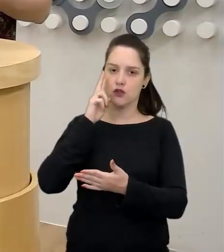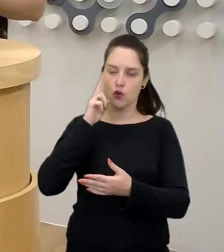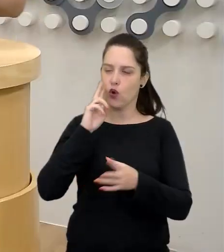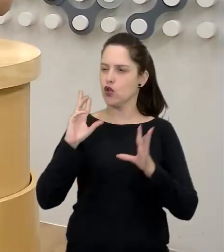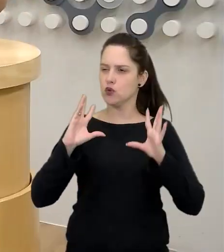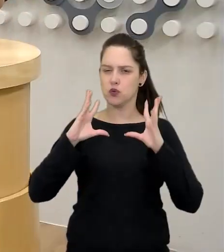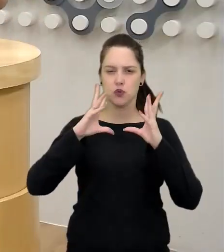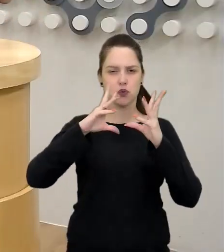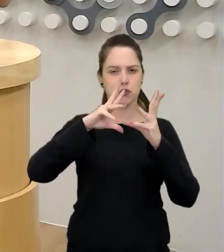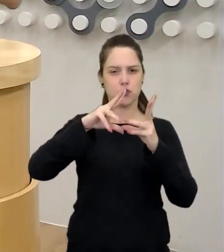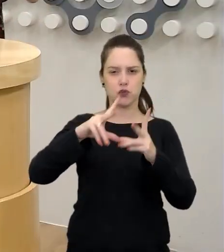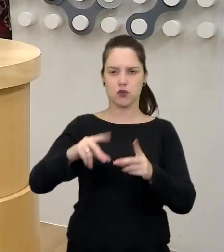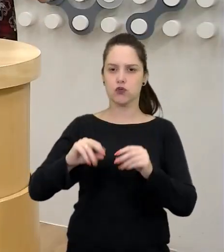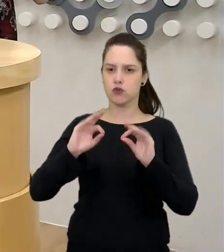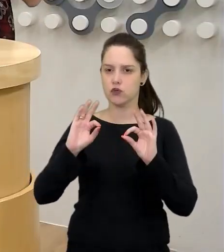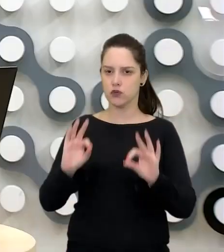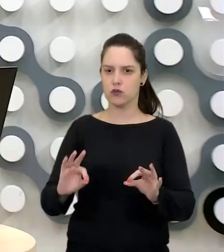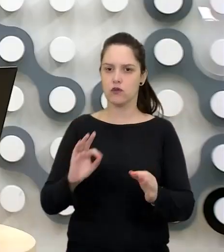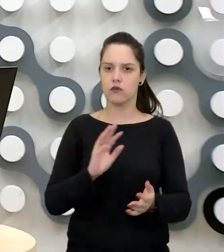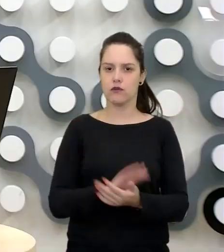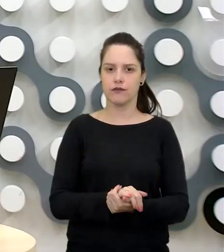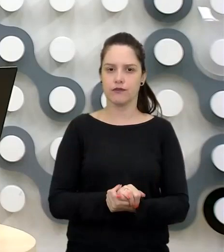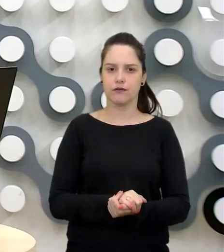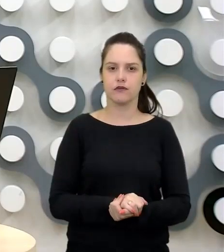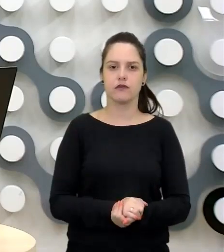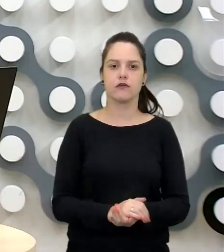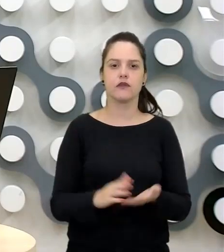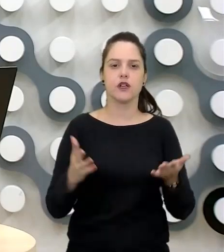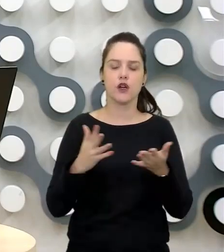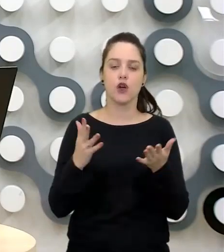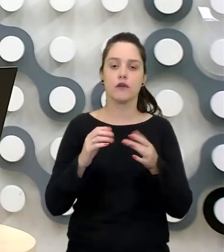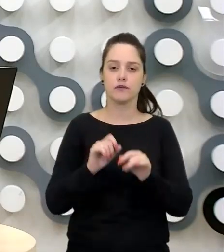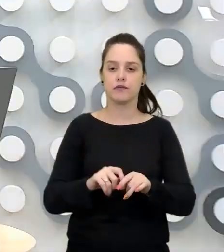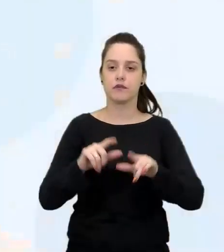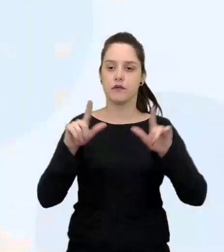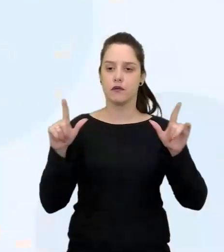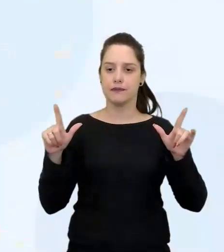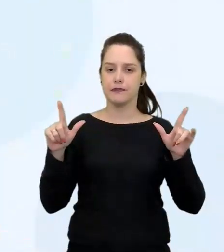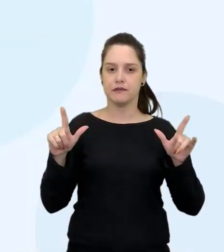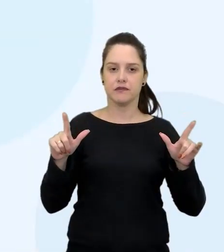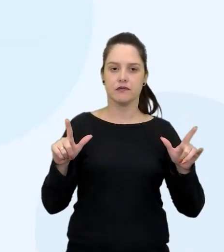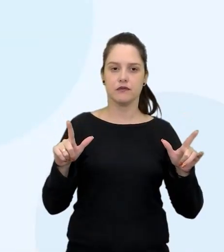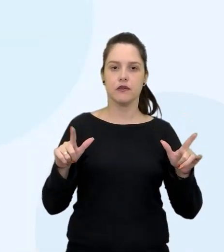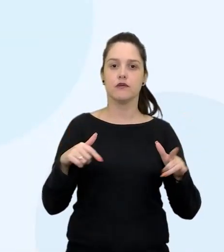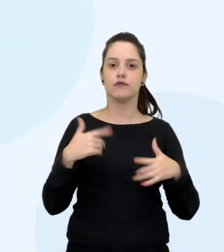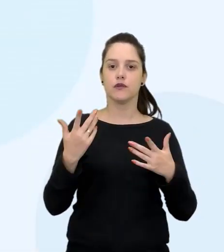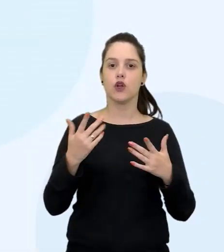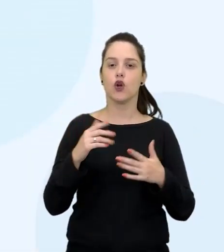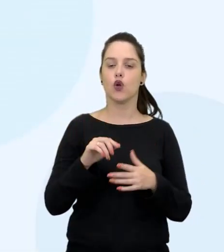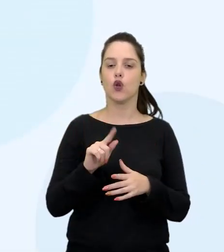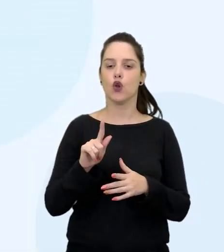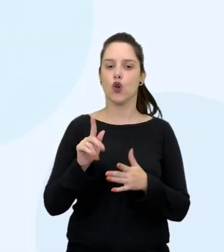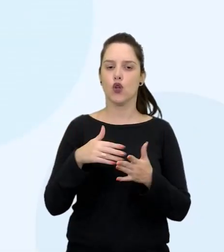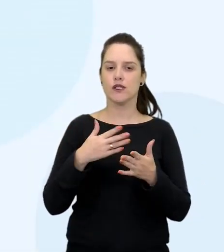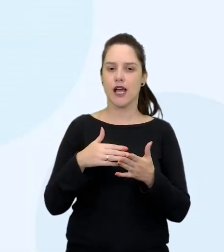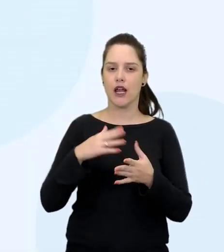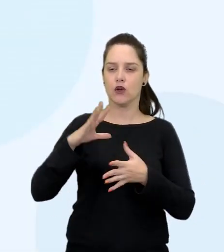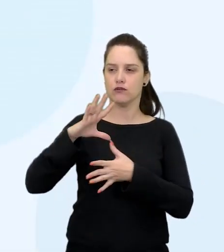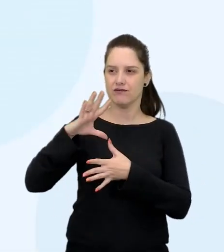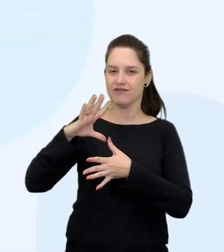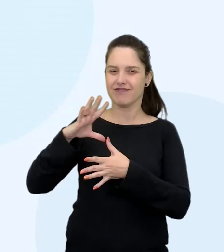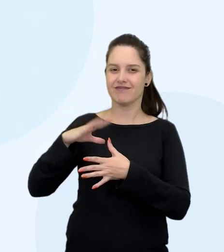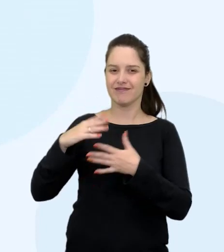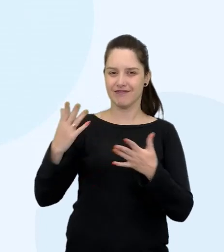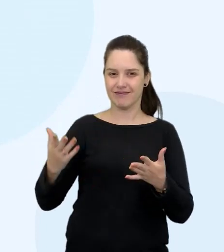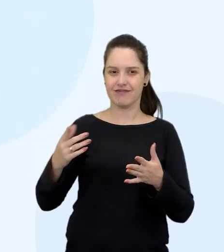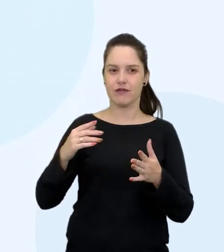É, né? isso. É bem isso. Tá. Vou fazer aqui umas referências para vocês aqui, né? Que a gente está quase acabando a aula aqui, mas eu queria que nesse finalzinho a